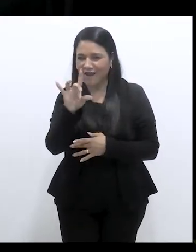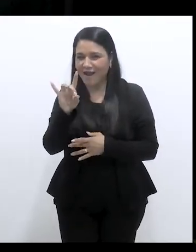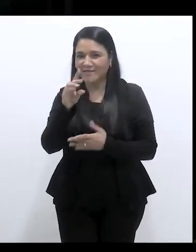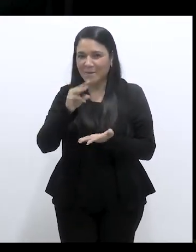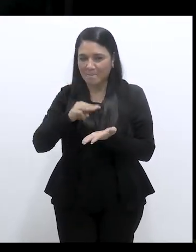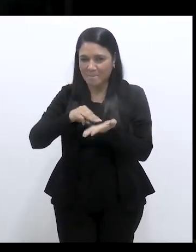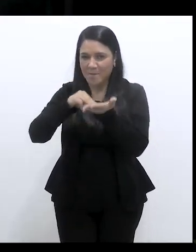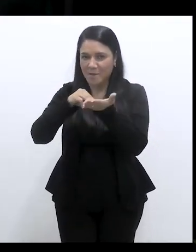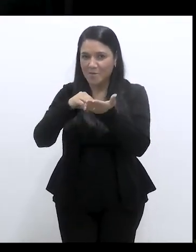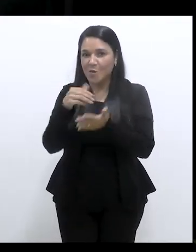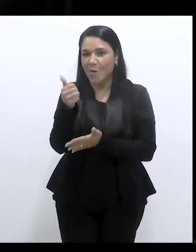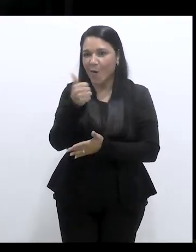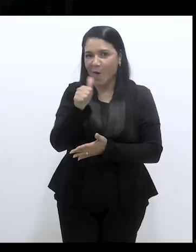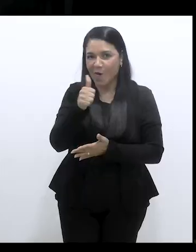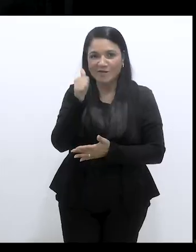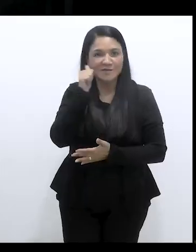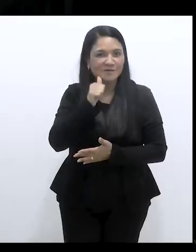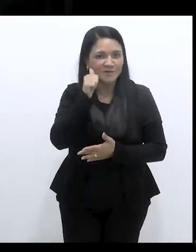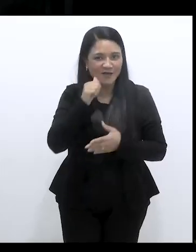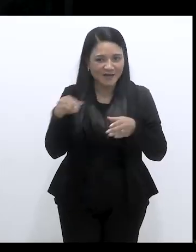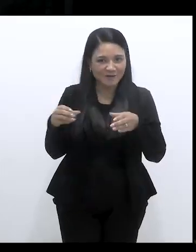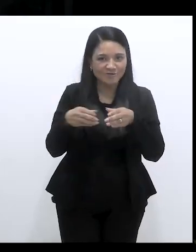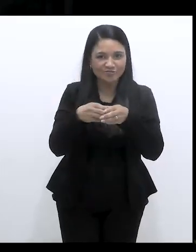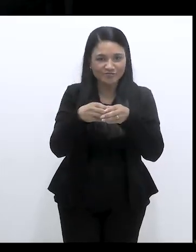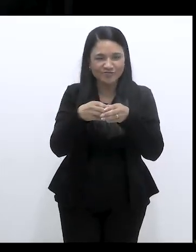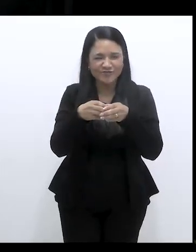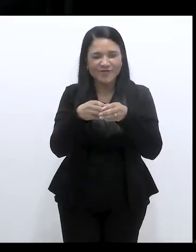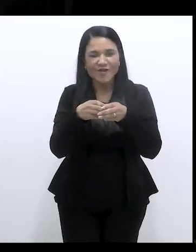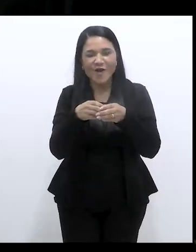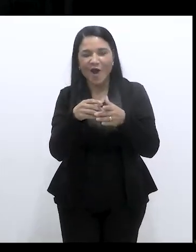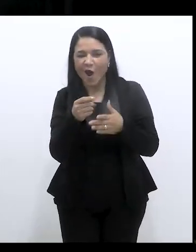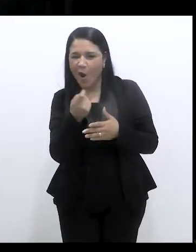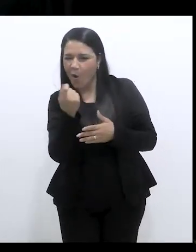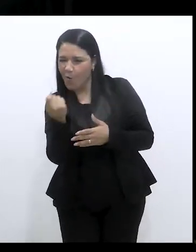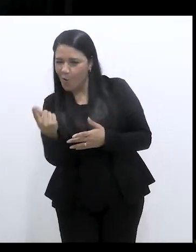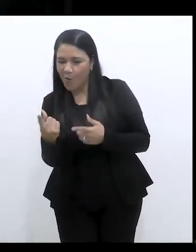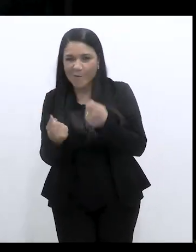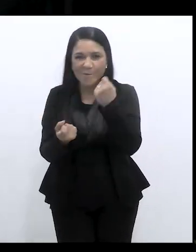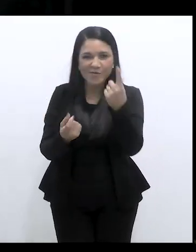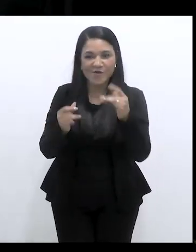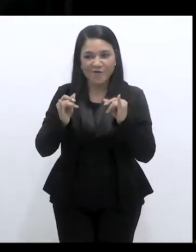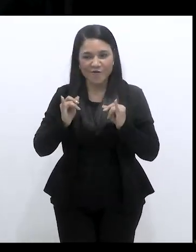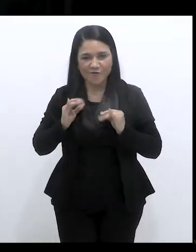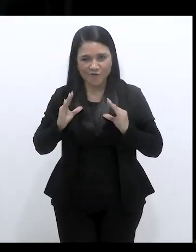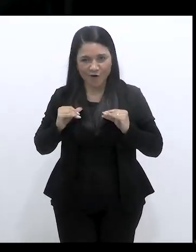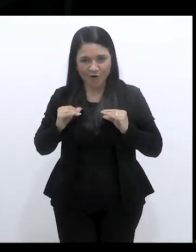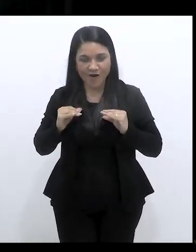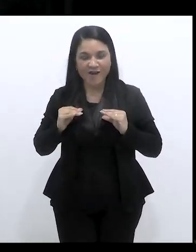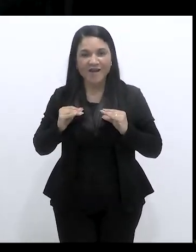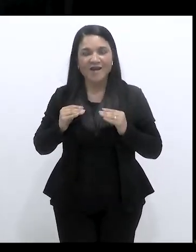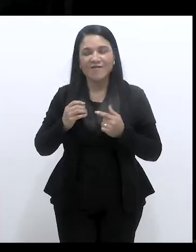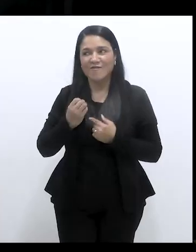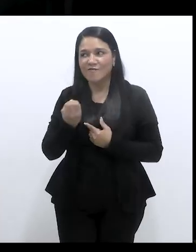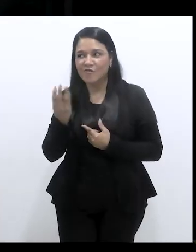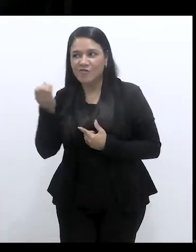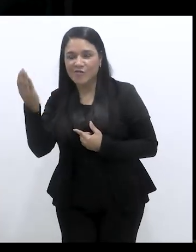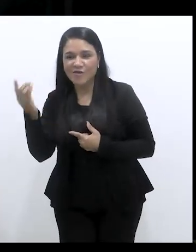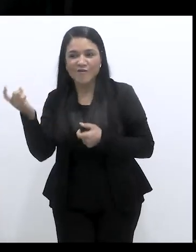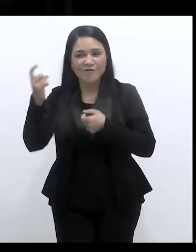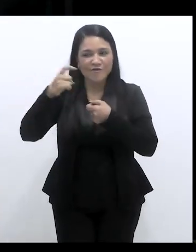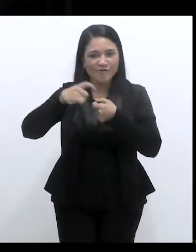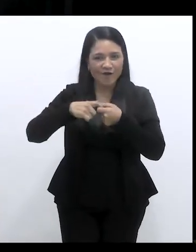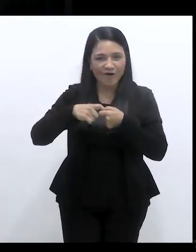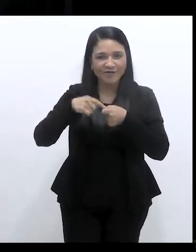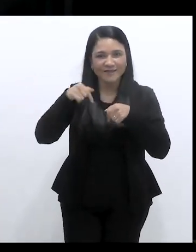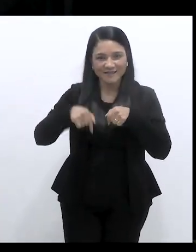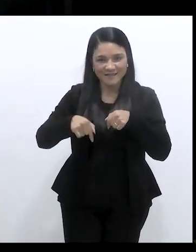sei que são 11, com direito a uma folguinha aqui e outra colar, porque quando uma vai para o exterior, depois ela tem assento de volta quando presente